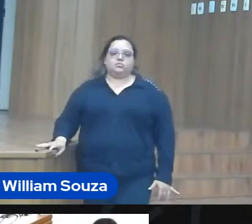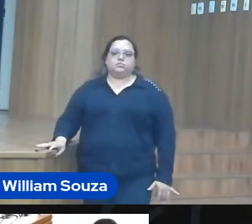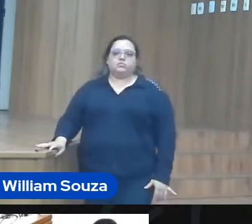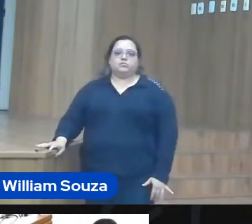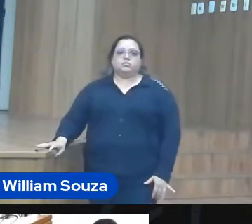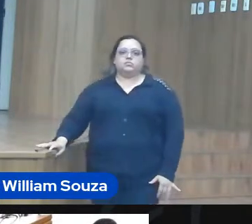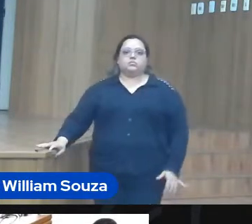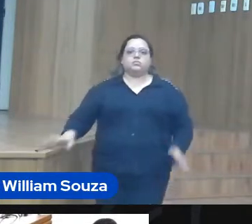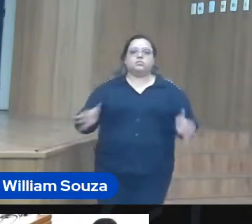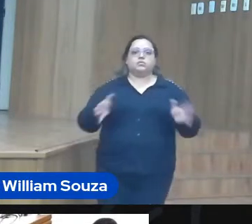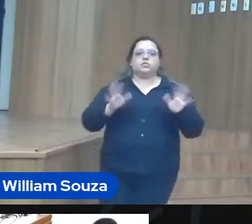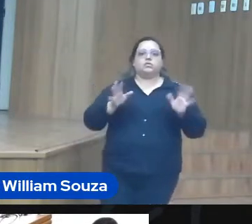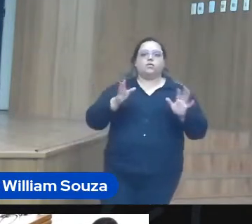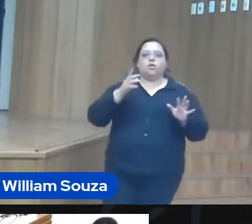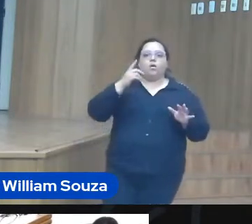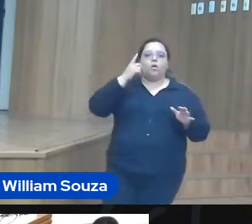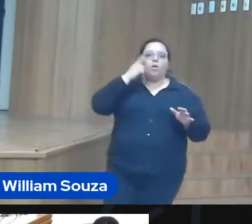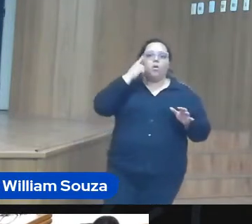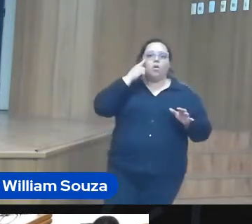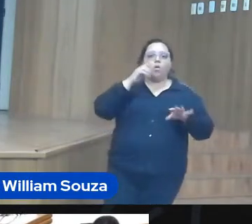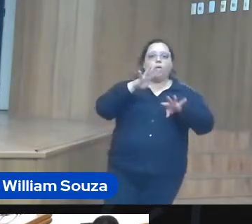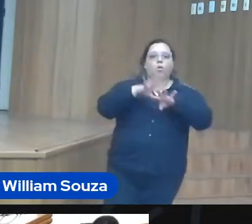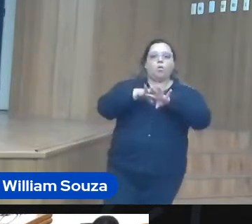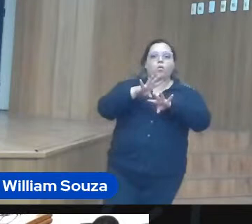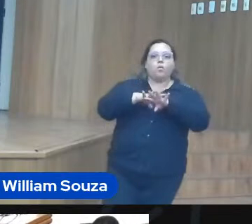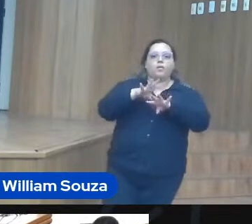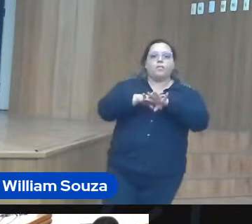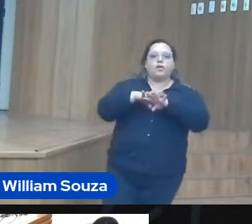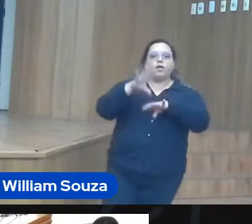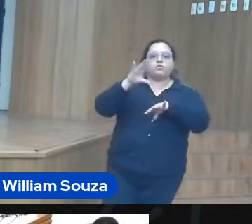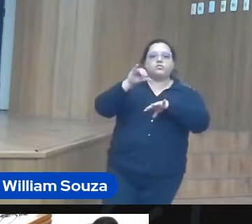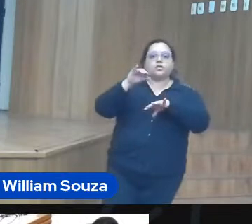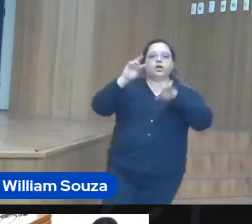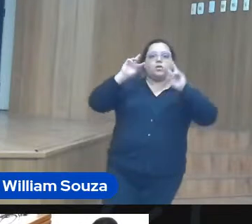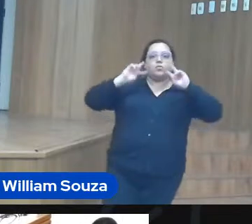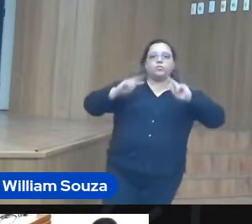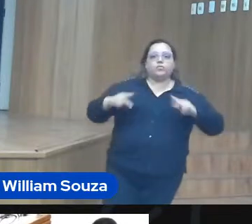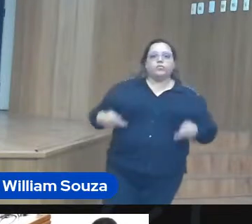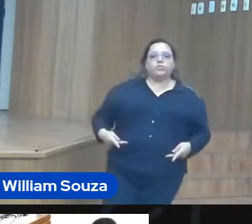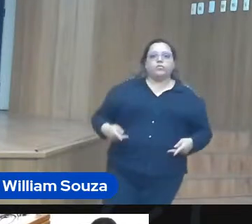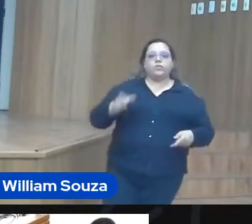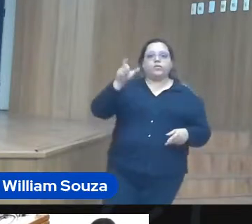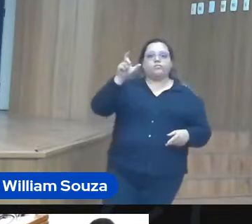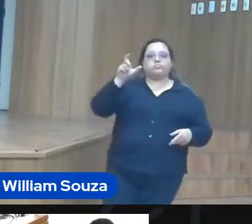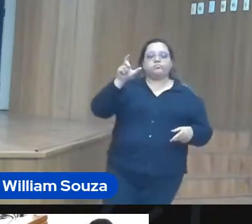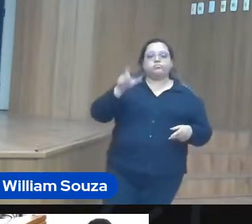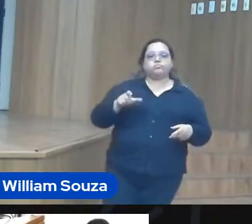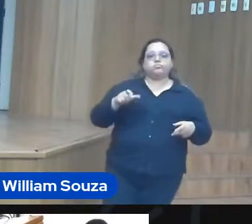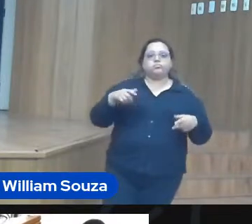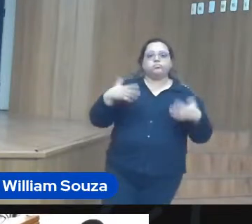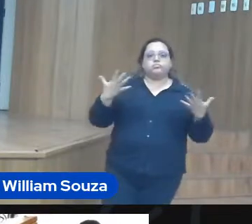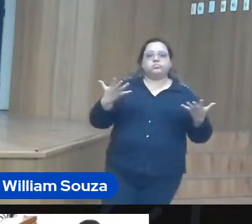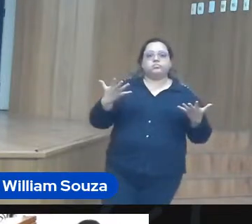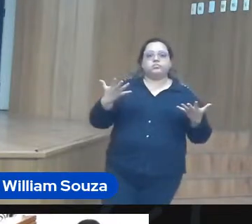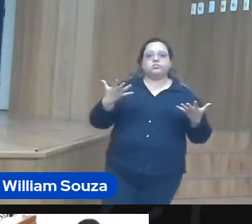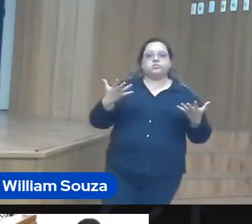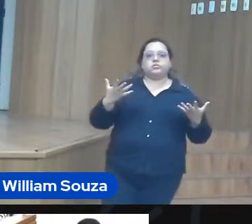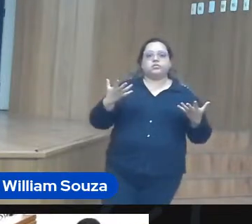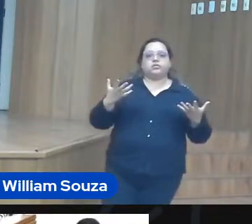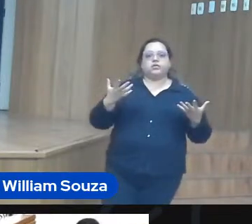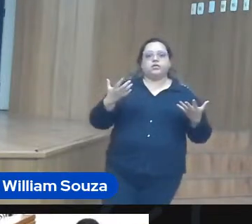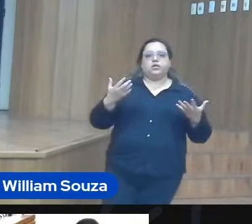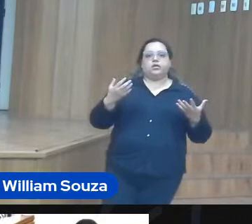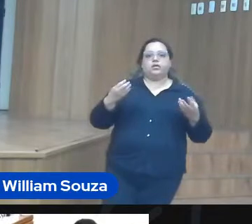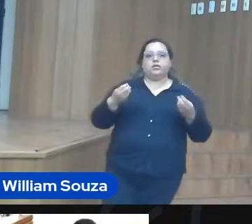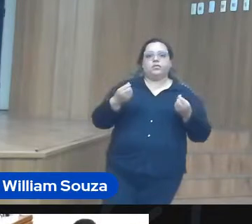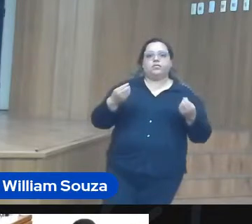considerar a matemática como uma ciência humana algo que deva ser tratado de